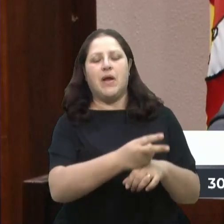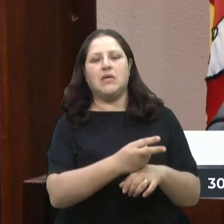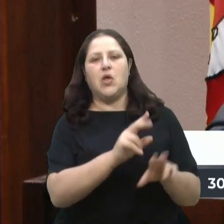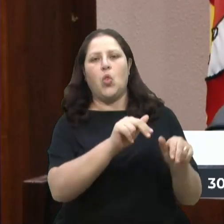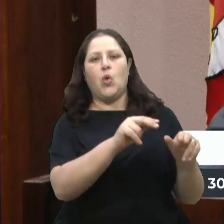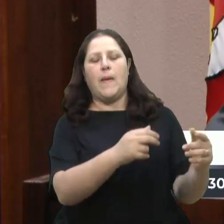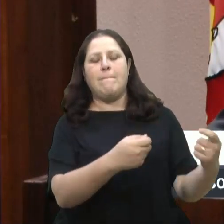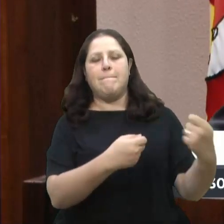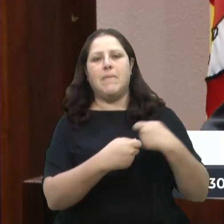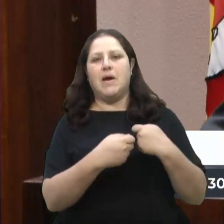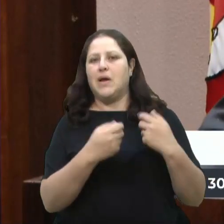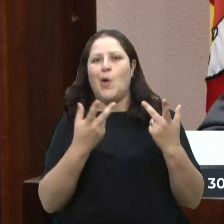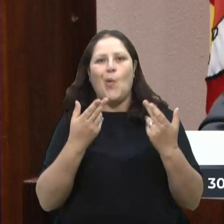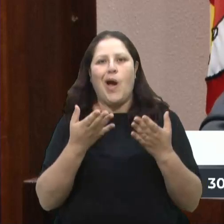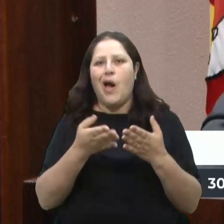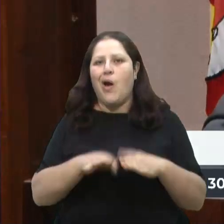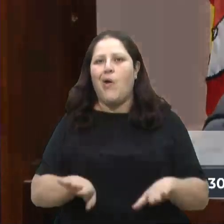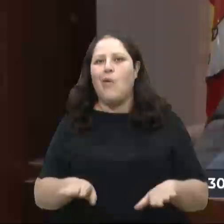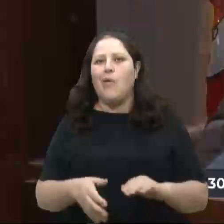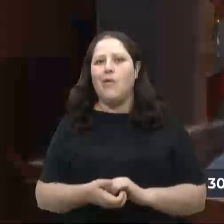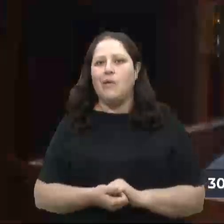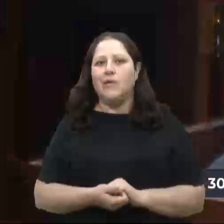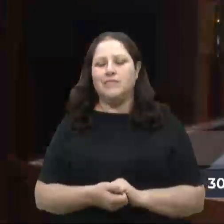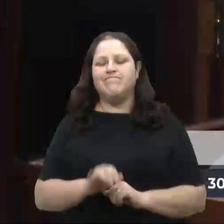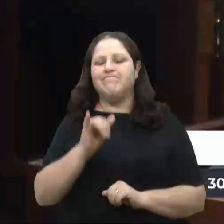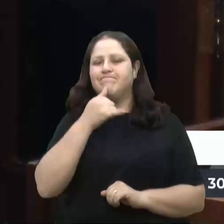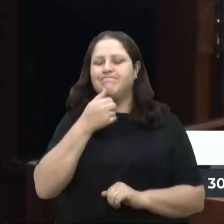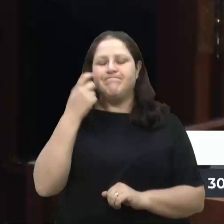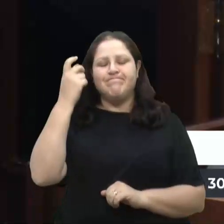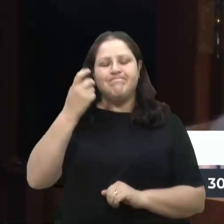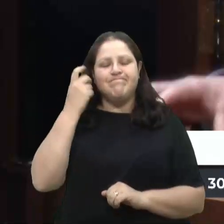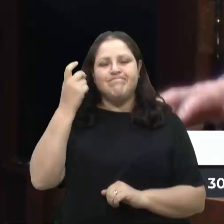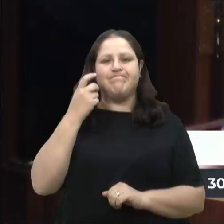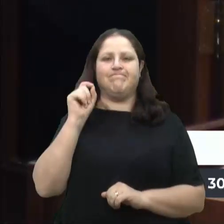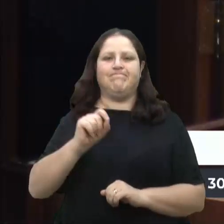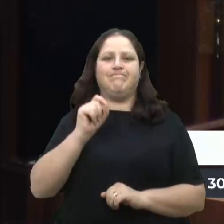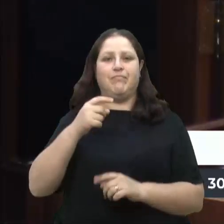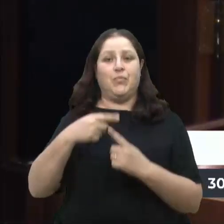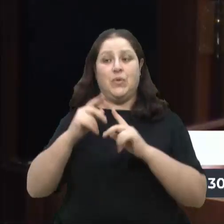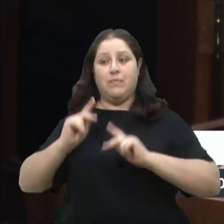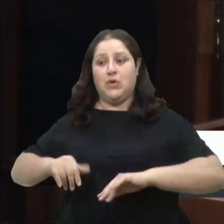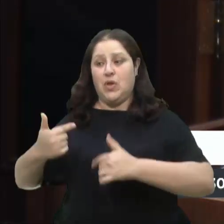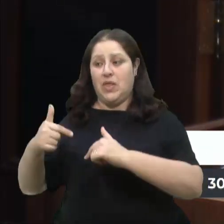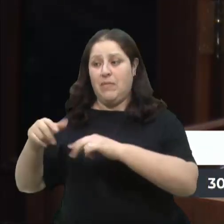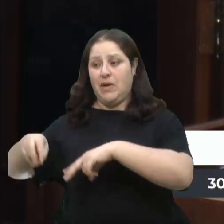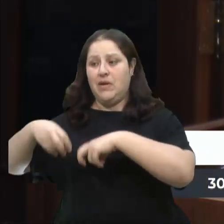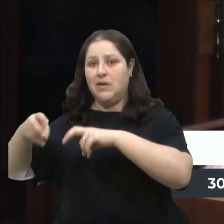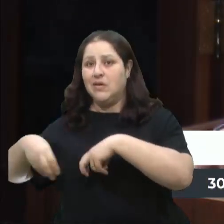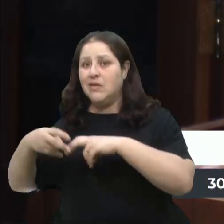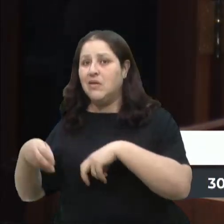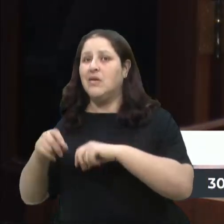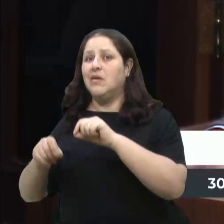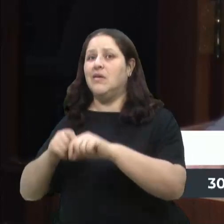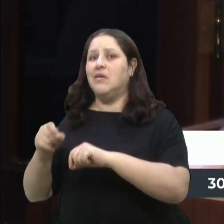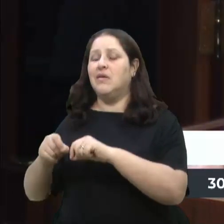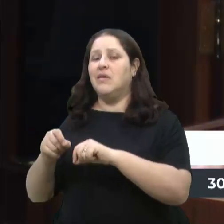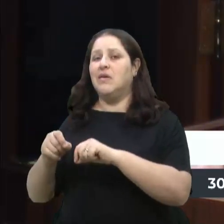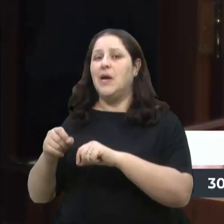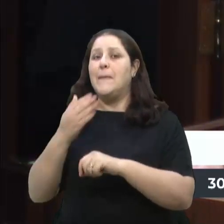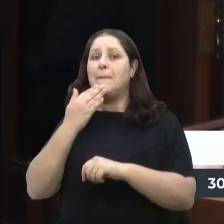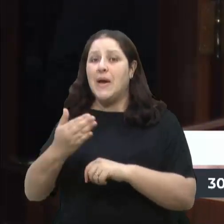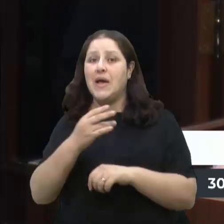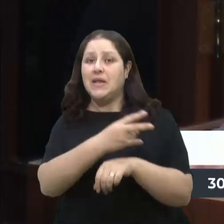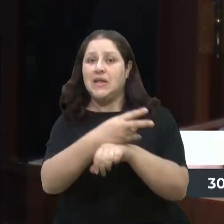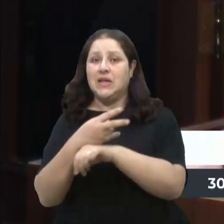uma complicação muito grande e a gente vê com tristeza. Por quê? Porque o agricultor, o agronegócio, ele pede o